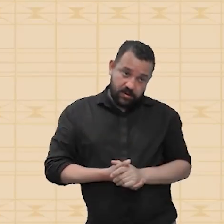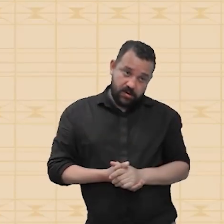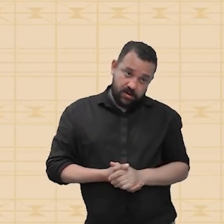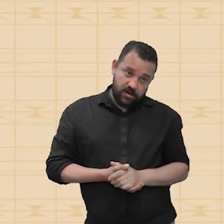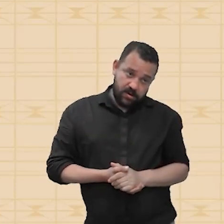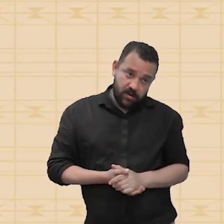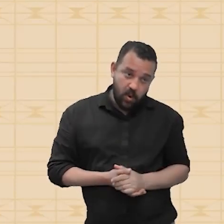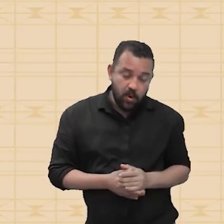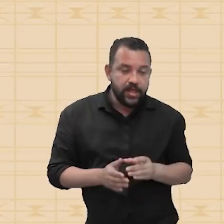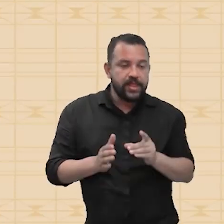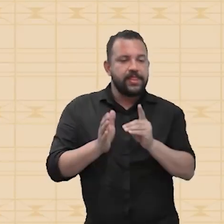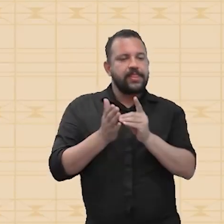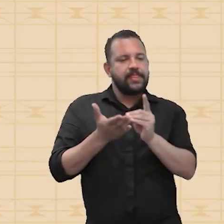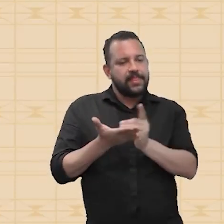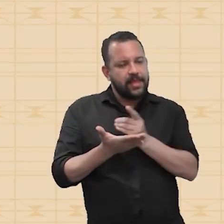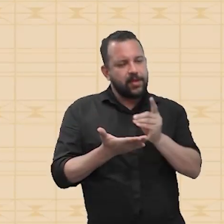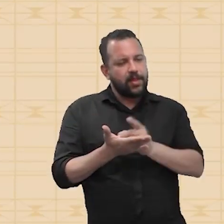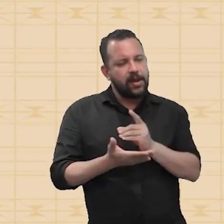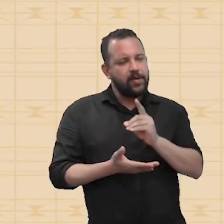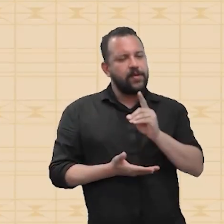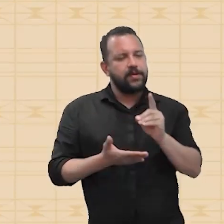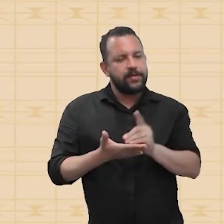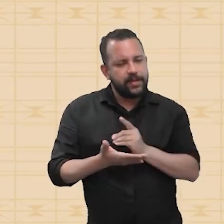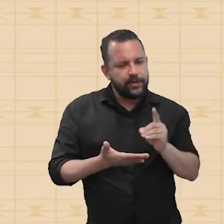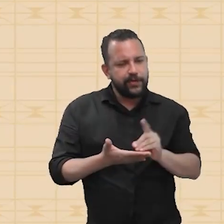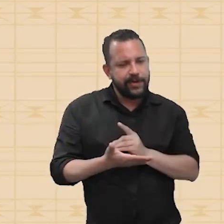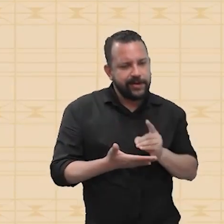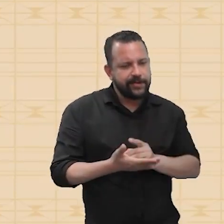o dicionário. O dicionário existem